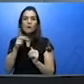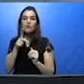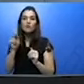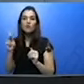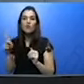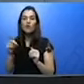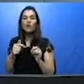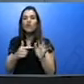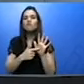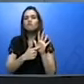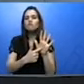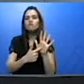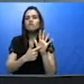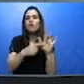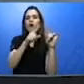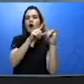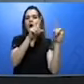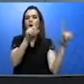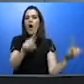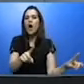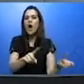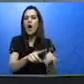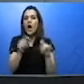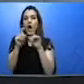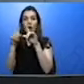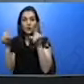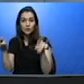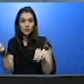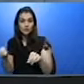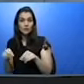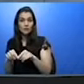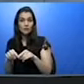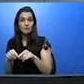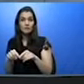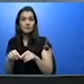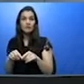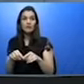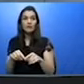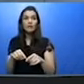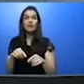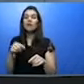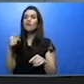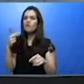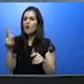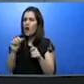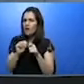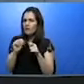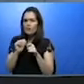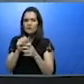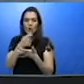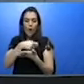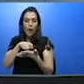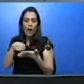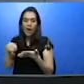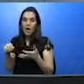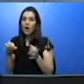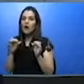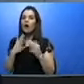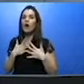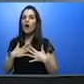der tempo de acompanhar e escrever aqui na videoaula, vocês vão fazer depois no caderno com calma,